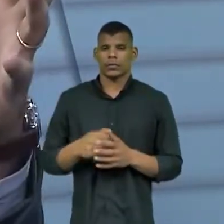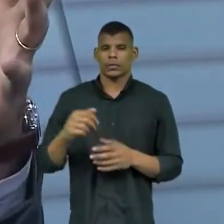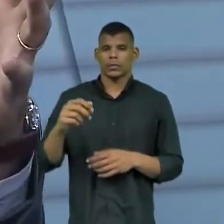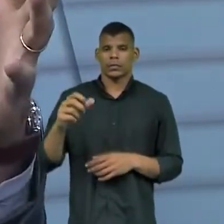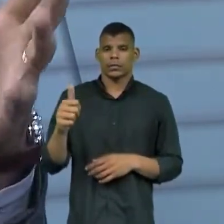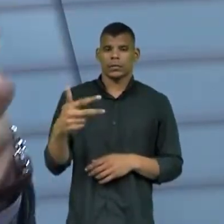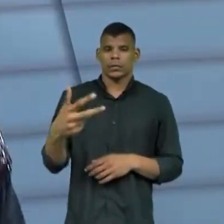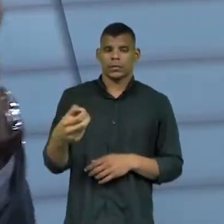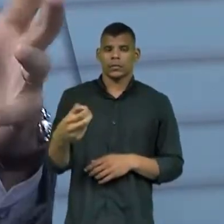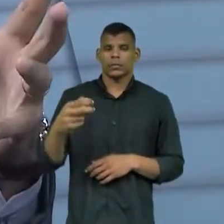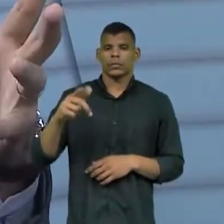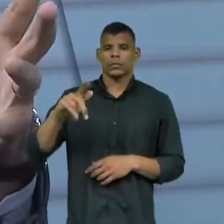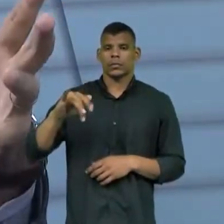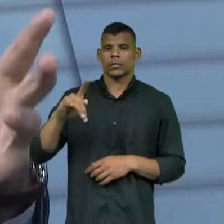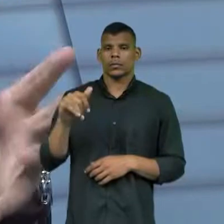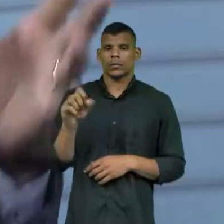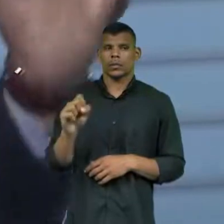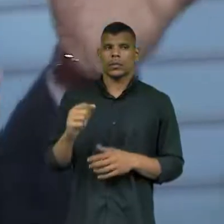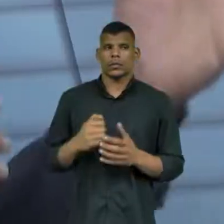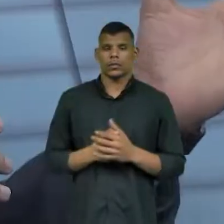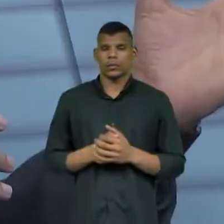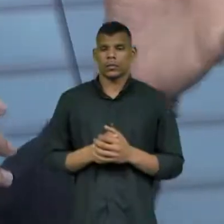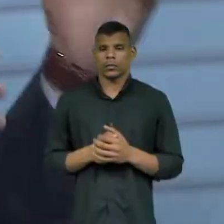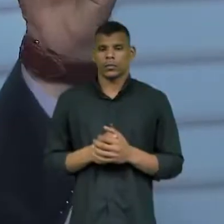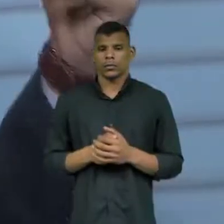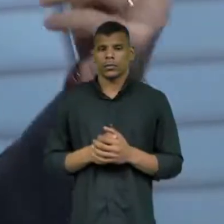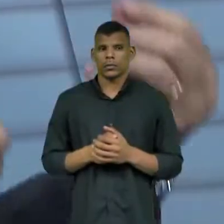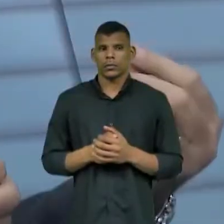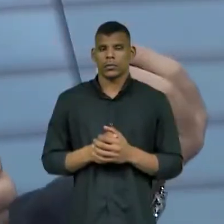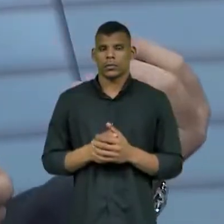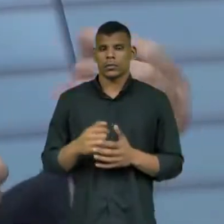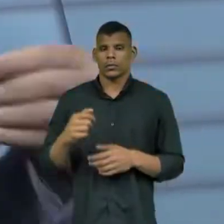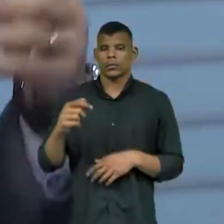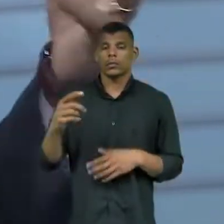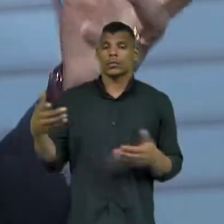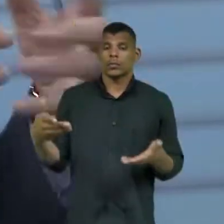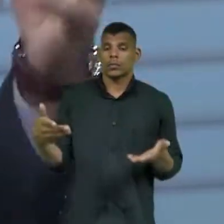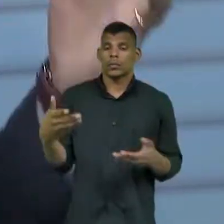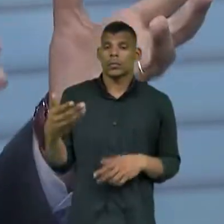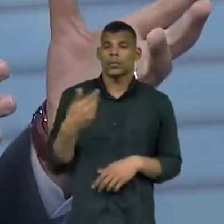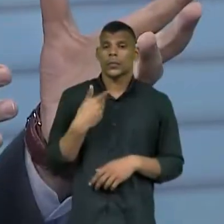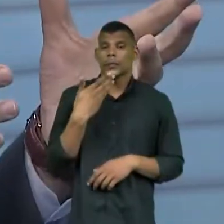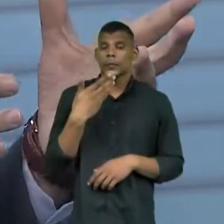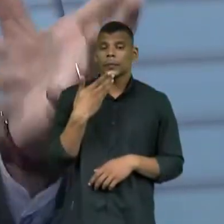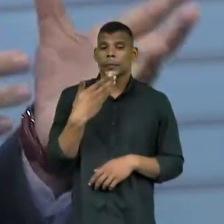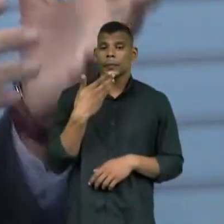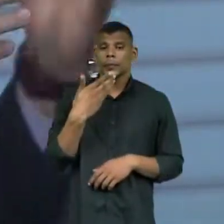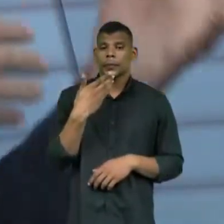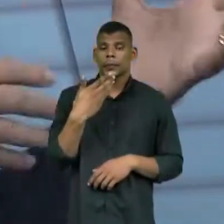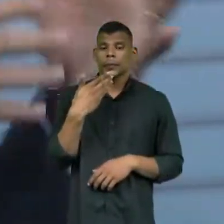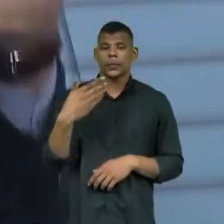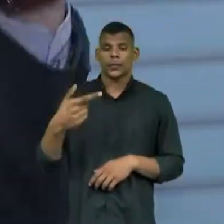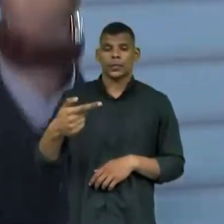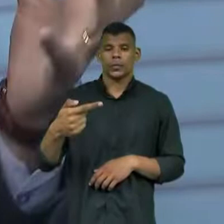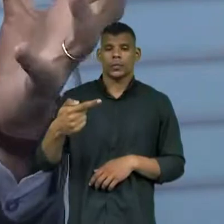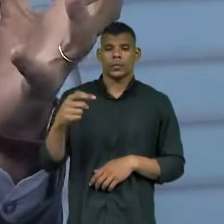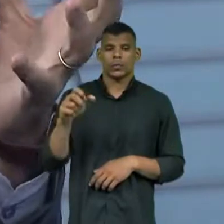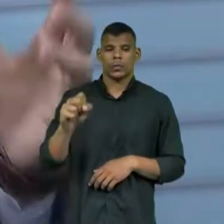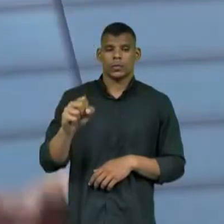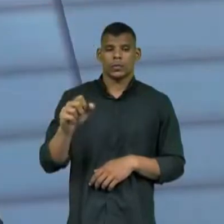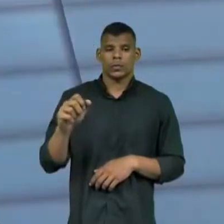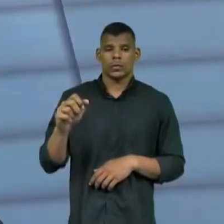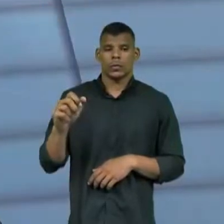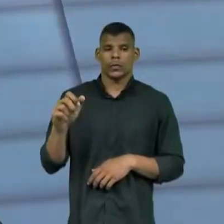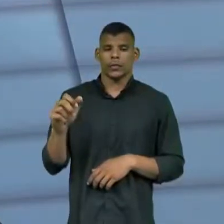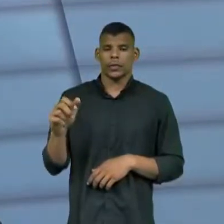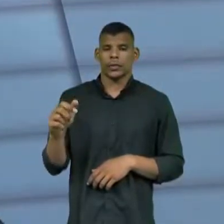130 mil mega. É quase a totalidade do que a gente hoje demanda, 170, 180 giga de energia, o país